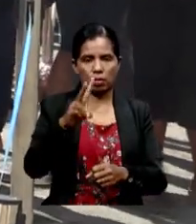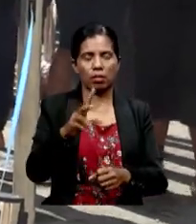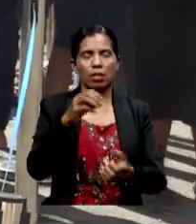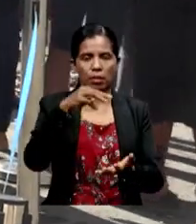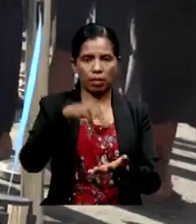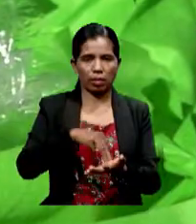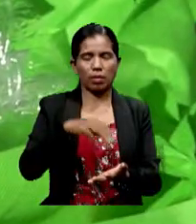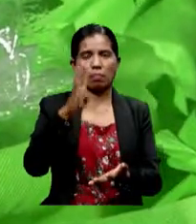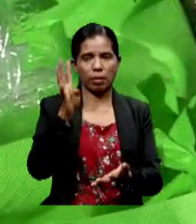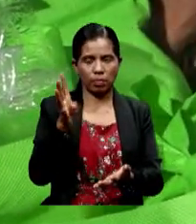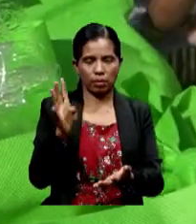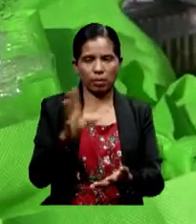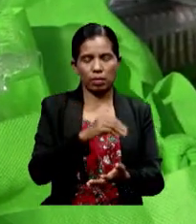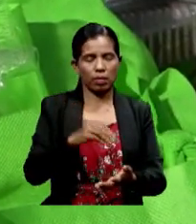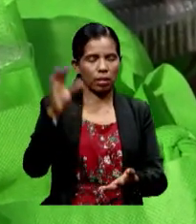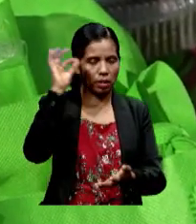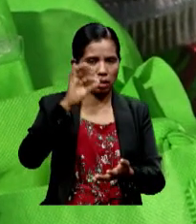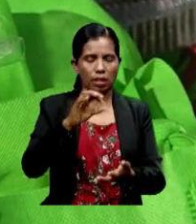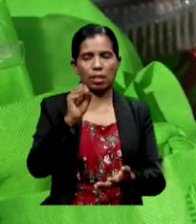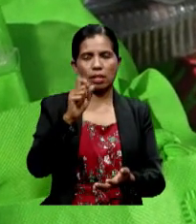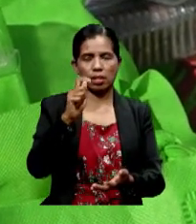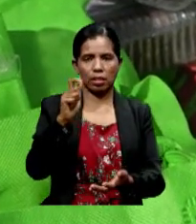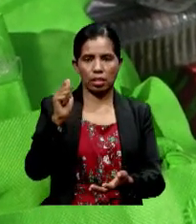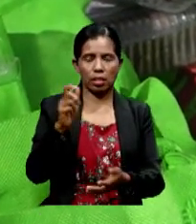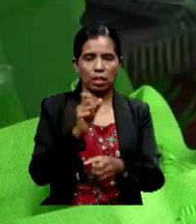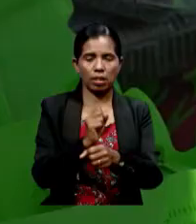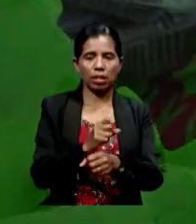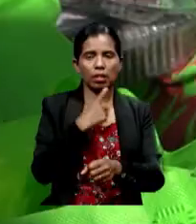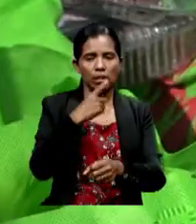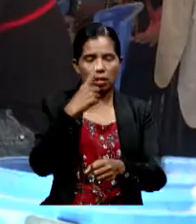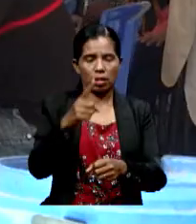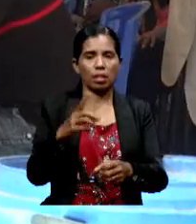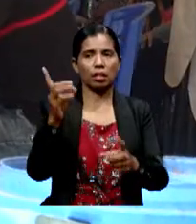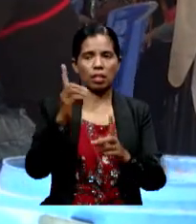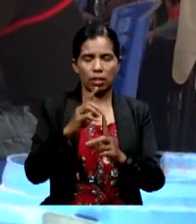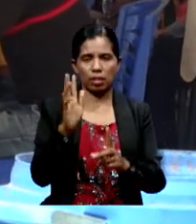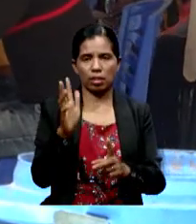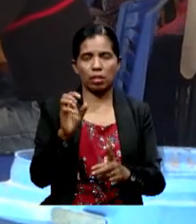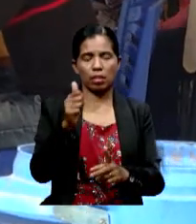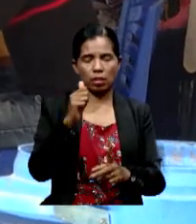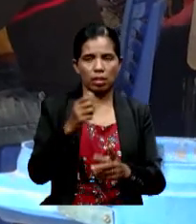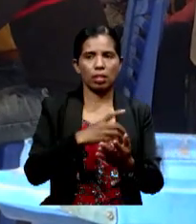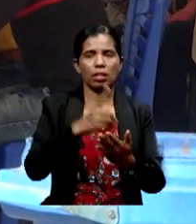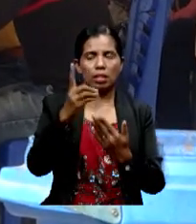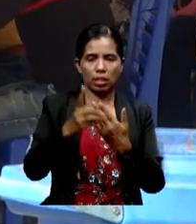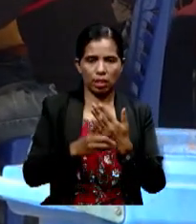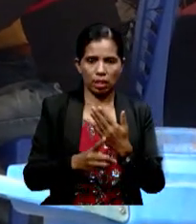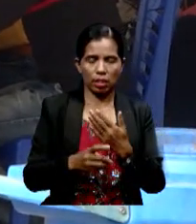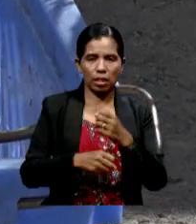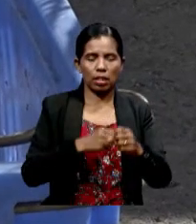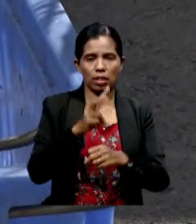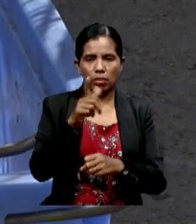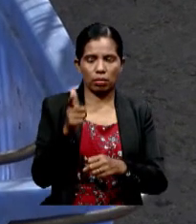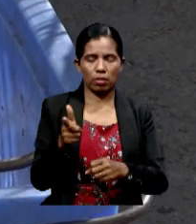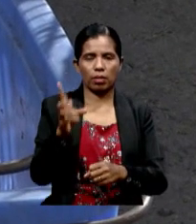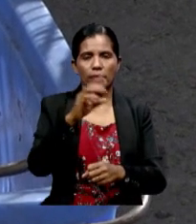nulu ba Secretaria Estado Cooperativa no iha lorong sanulu fulan dezembro tinang ring rua runulura singida aprova tang